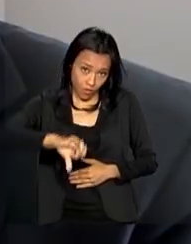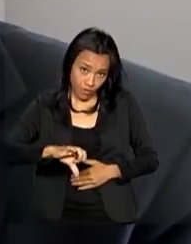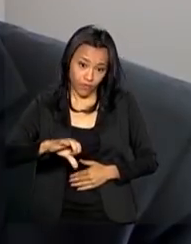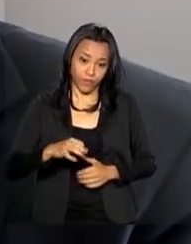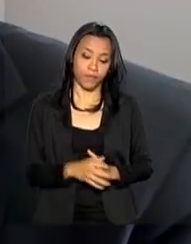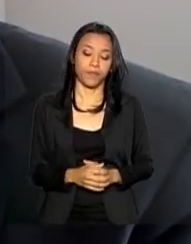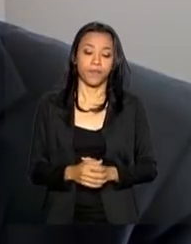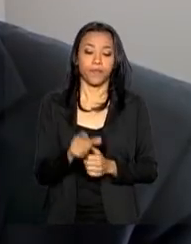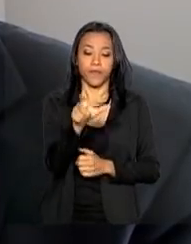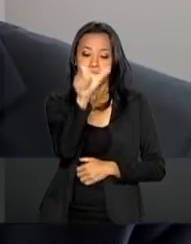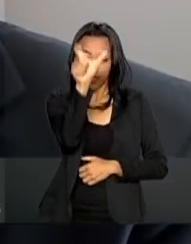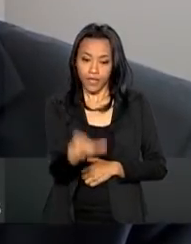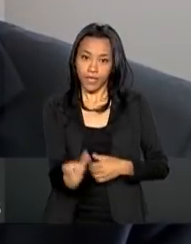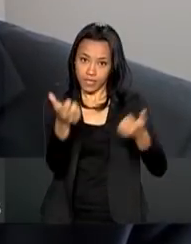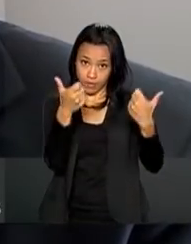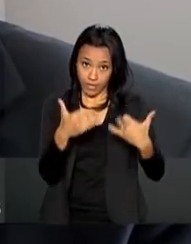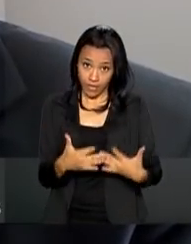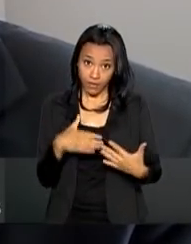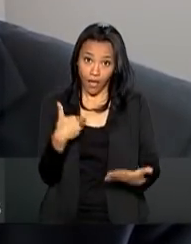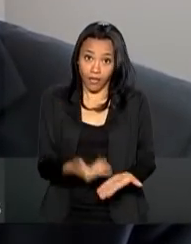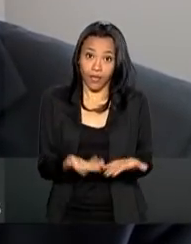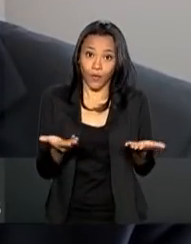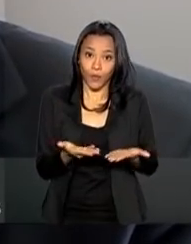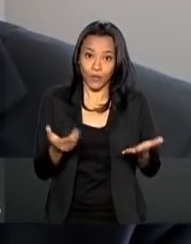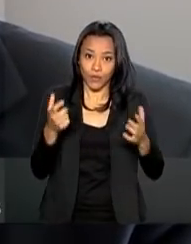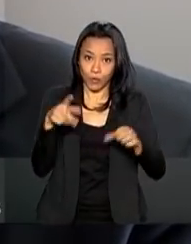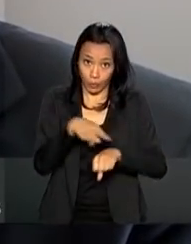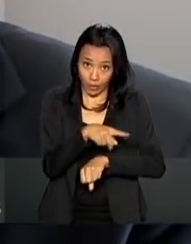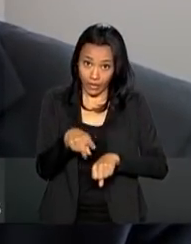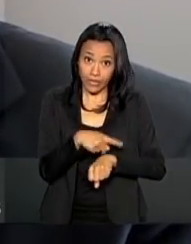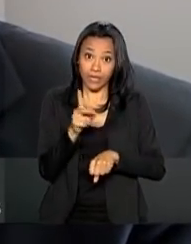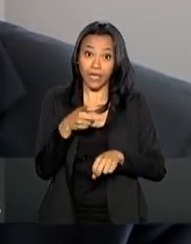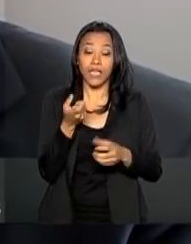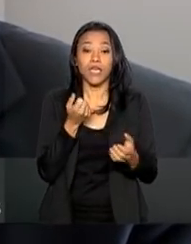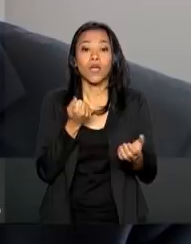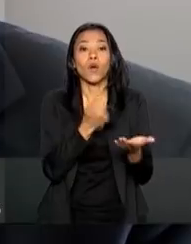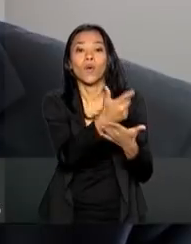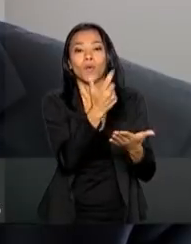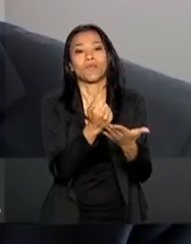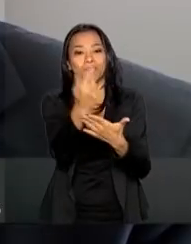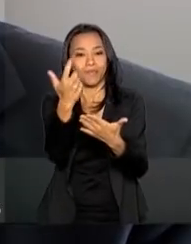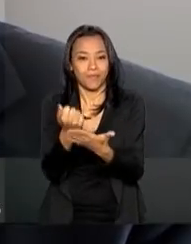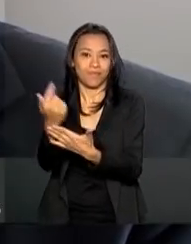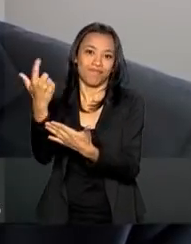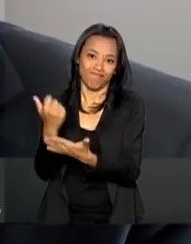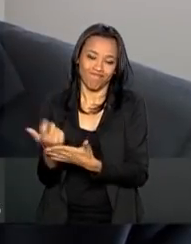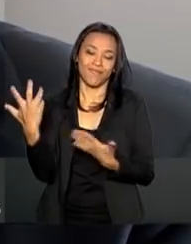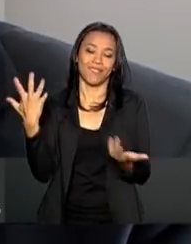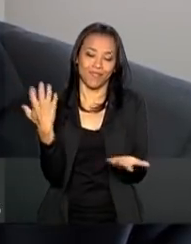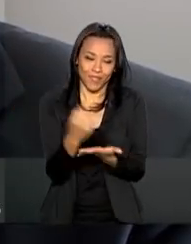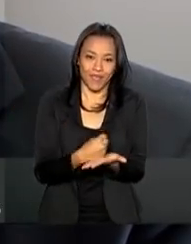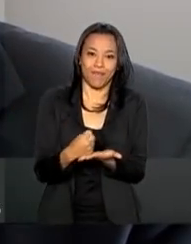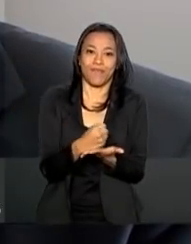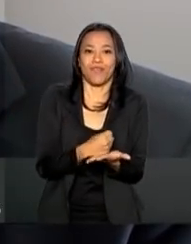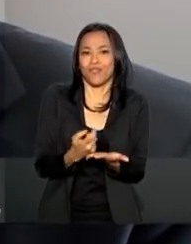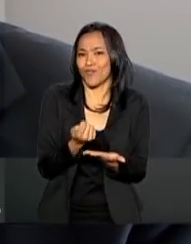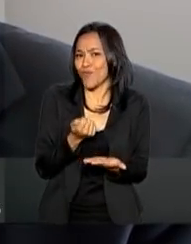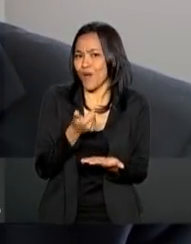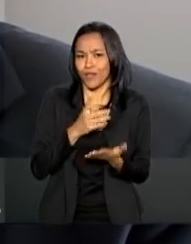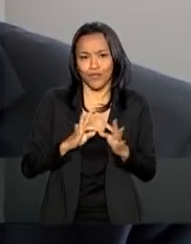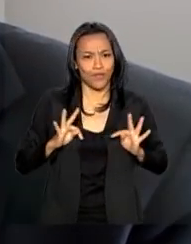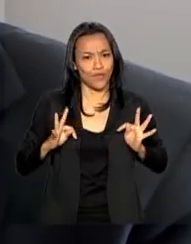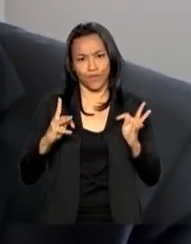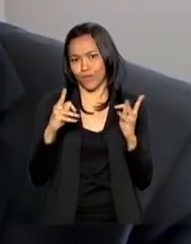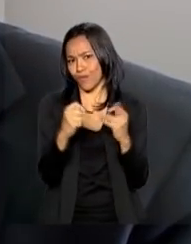2019. Moçambique até agora é um país importador de medicamentos, portanto praticamente importa quase a totalidade